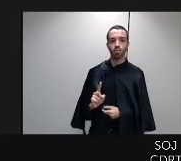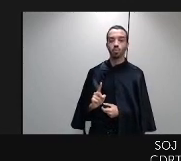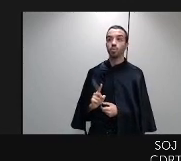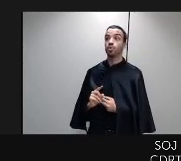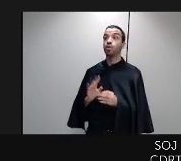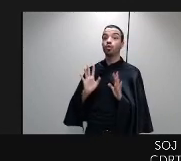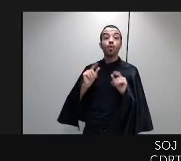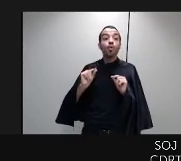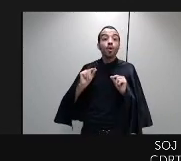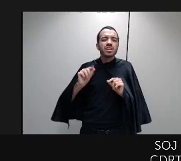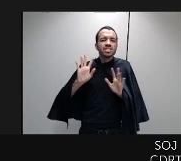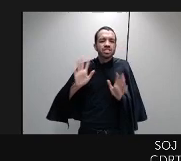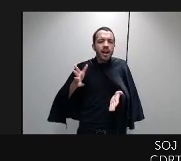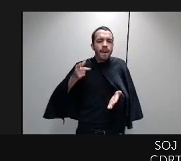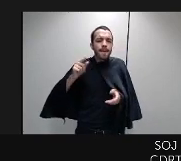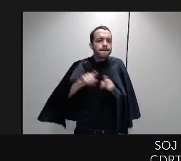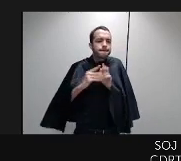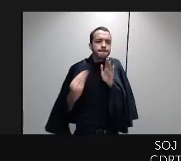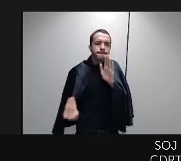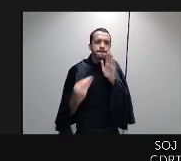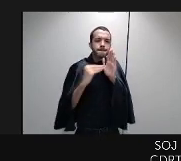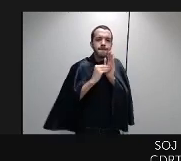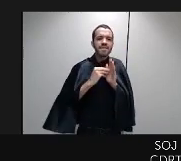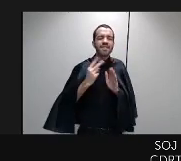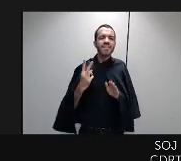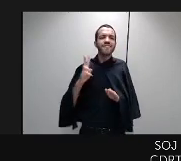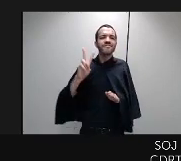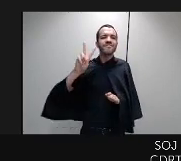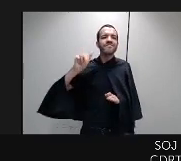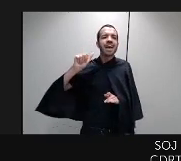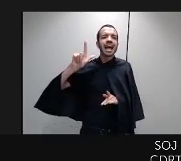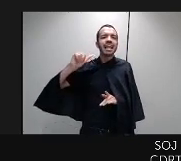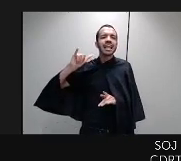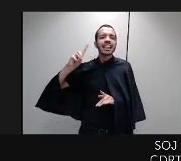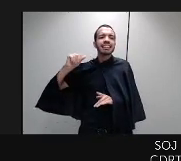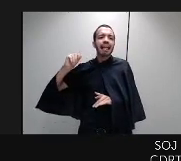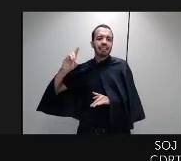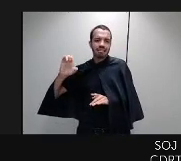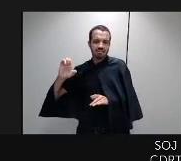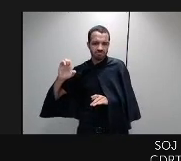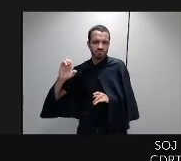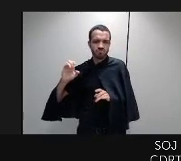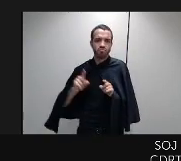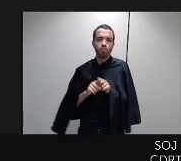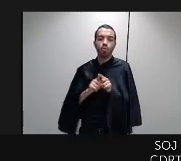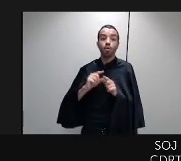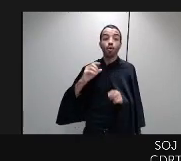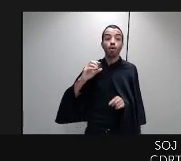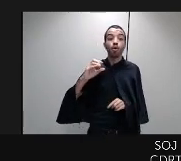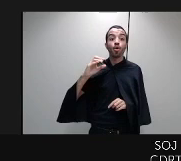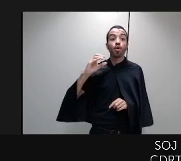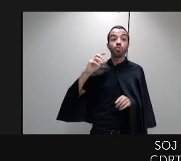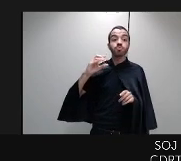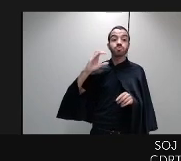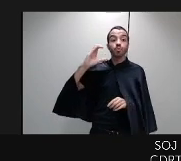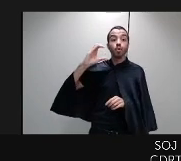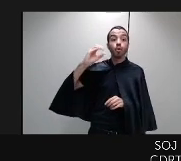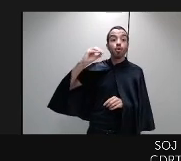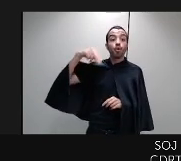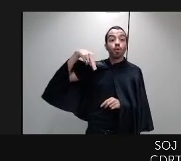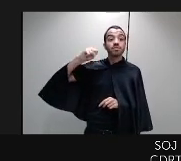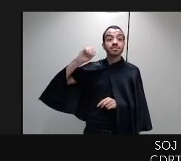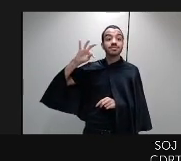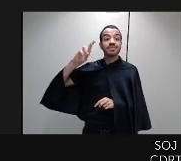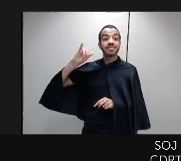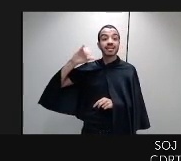dessa habilitação cereais tens execução fiscal com inscrição de bem porque aqui não sim teremos uma